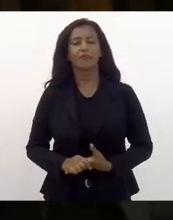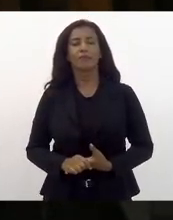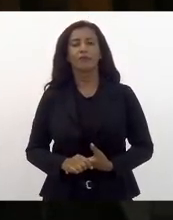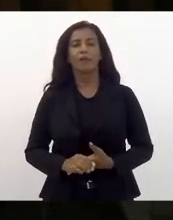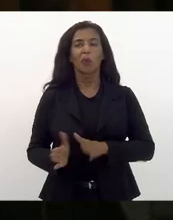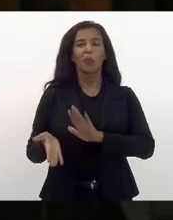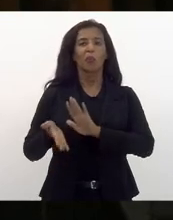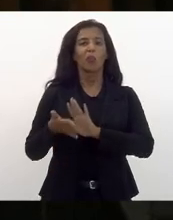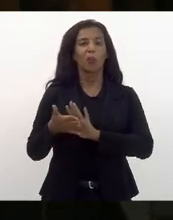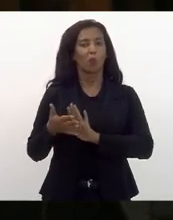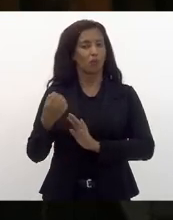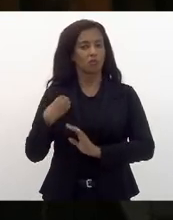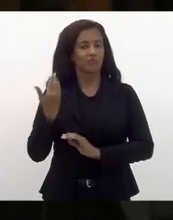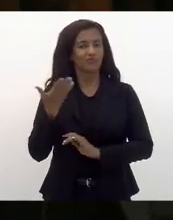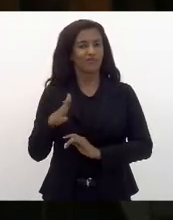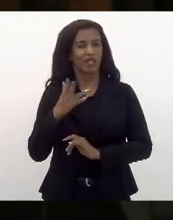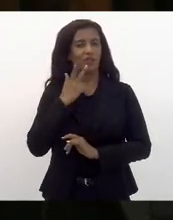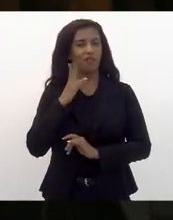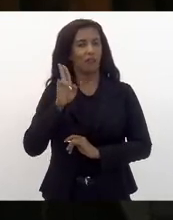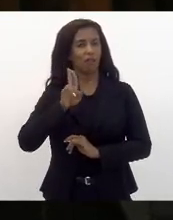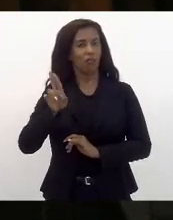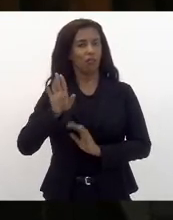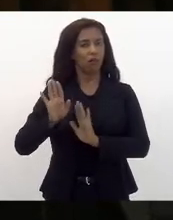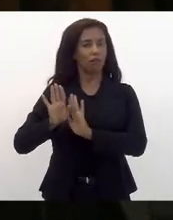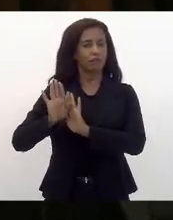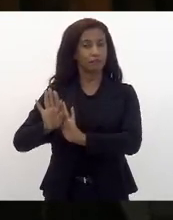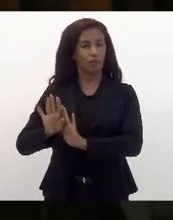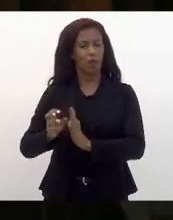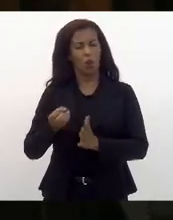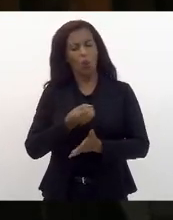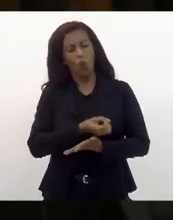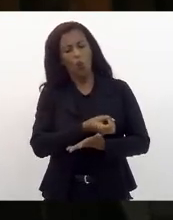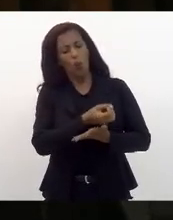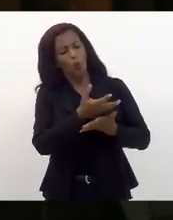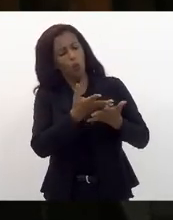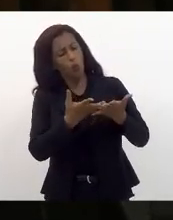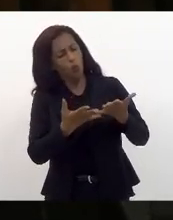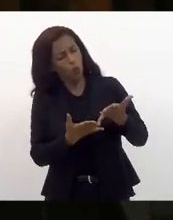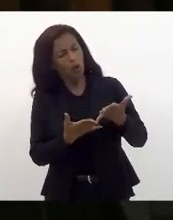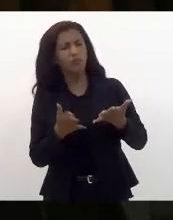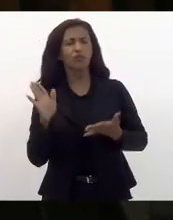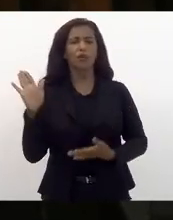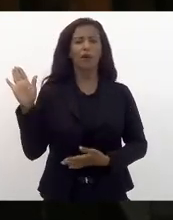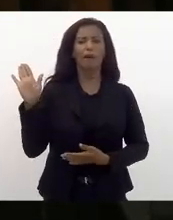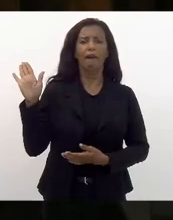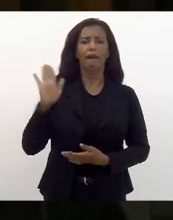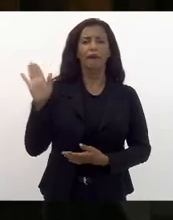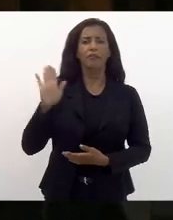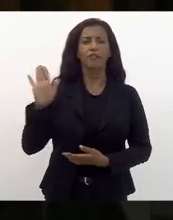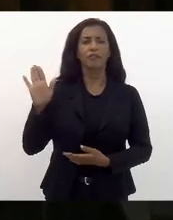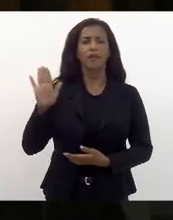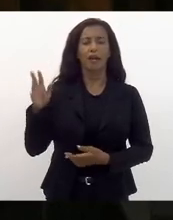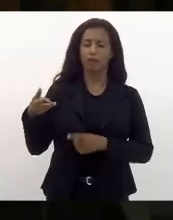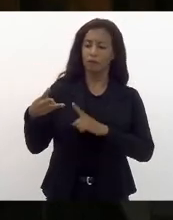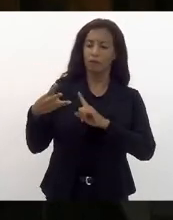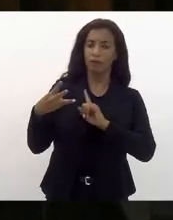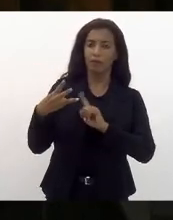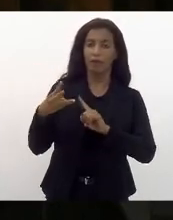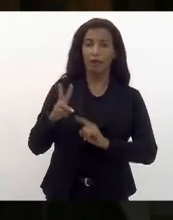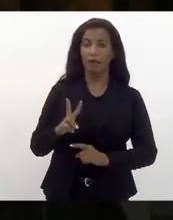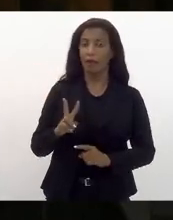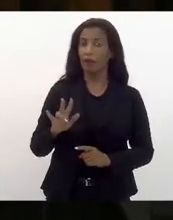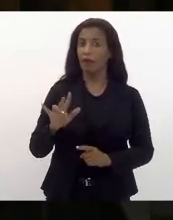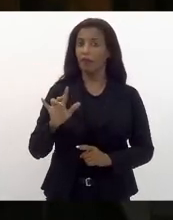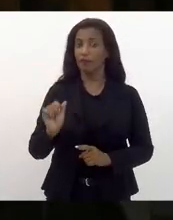é propositadamente Veja quantos candidatos na terceira via